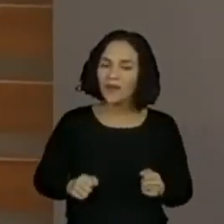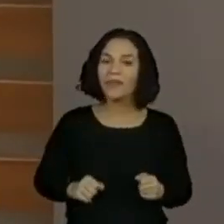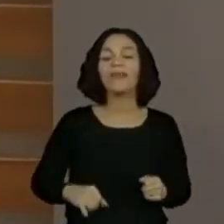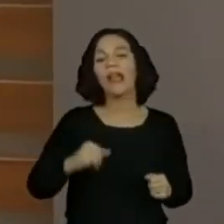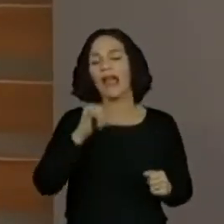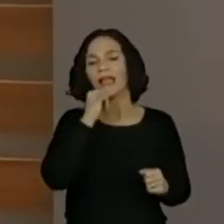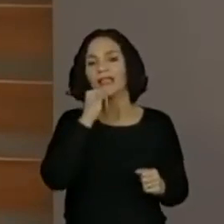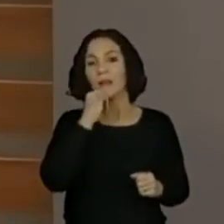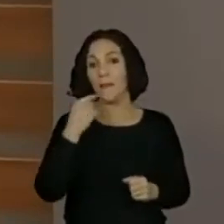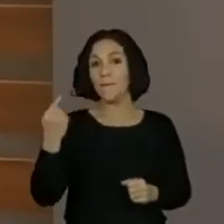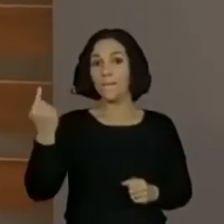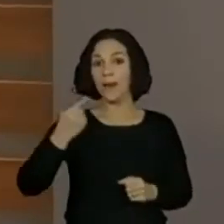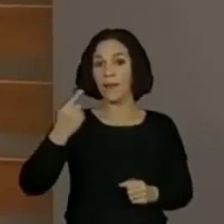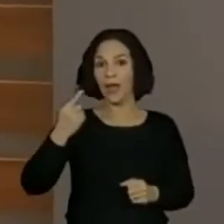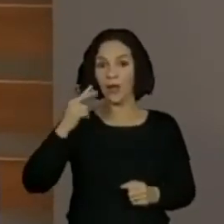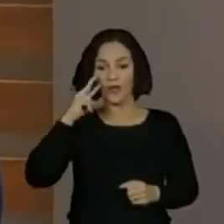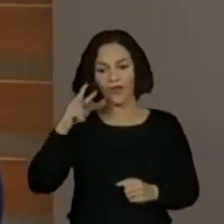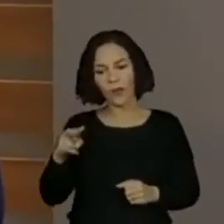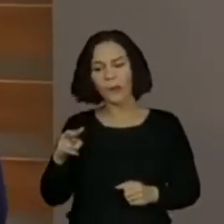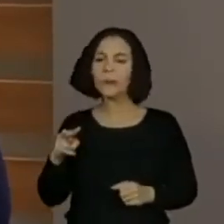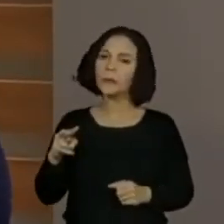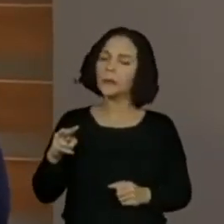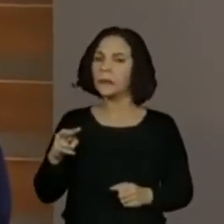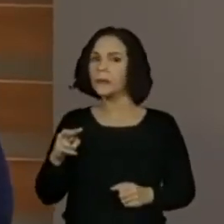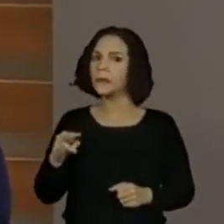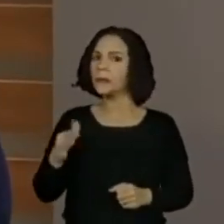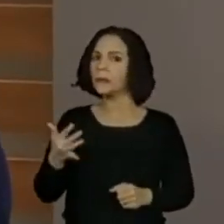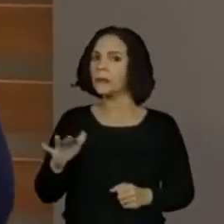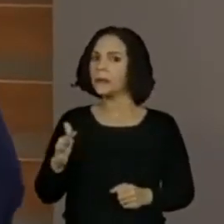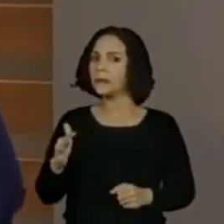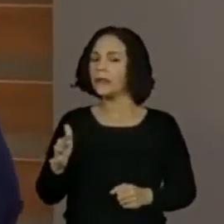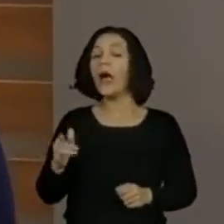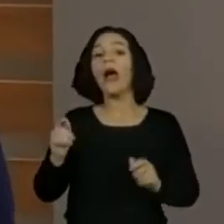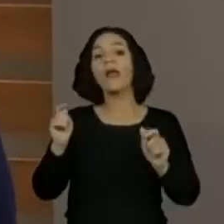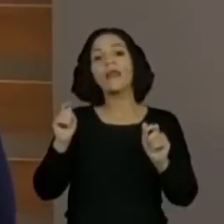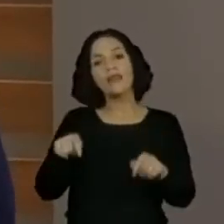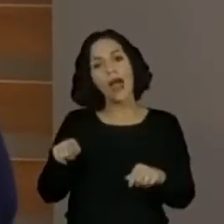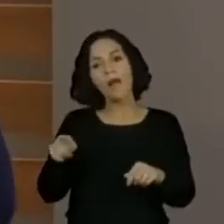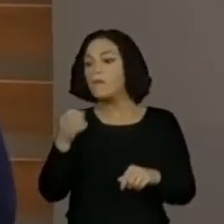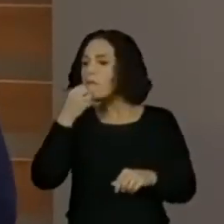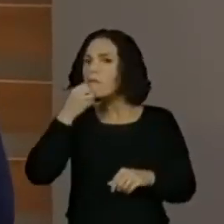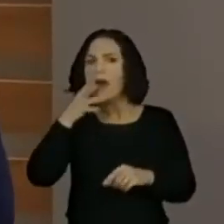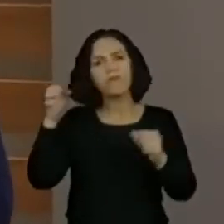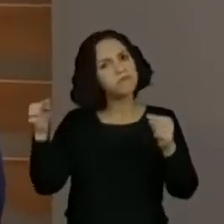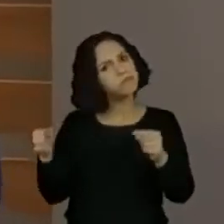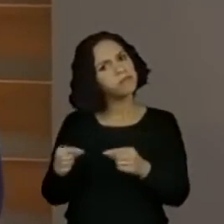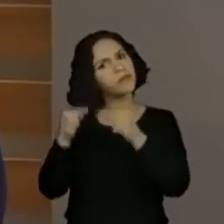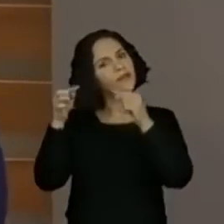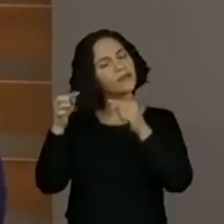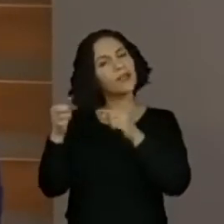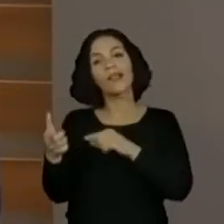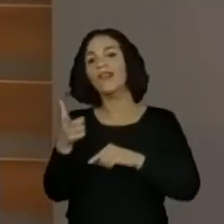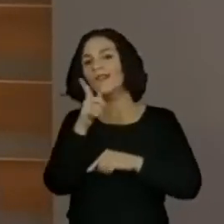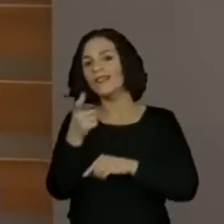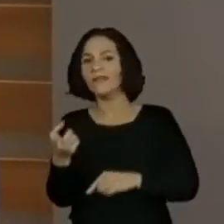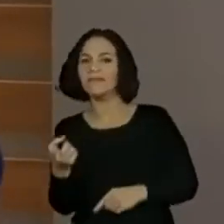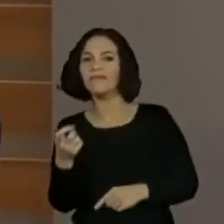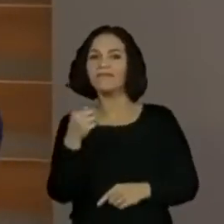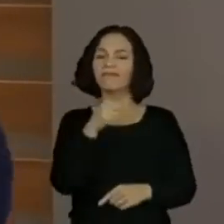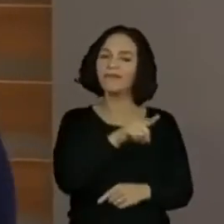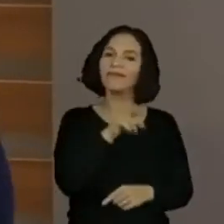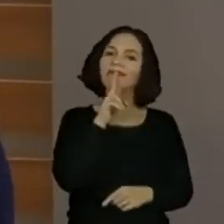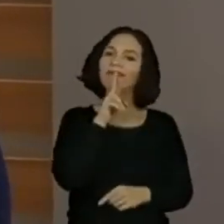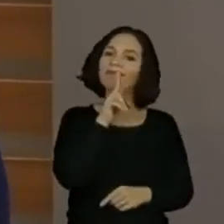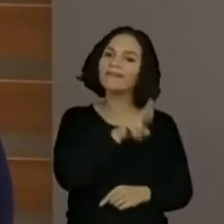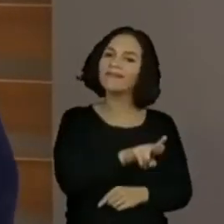gente visualizou no primeiro, vocês conseguiram estimar? Estimaram tão bem, mas tão bem, que vocês conseguiram achar o